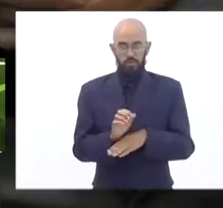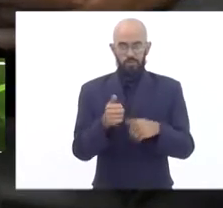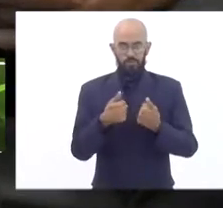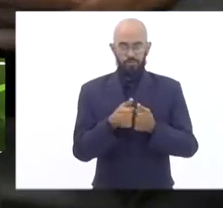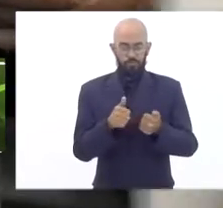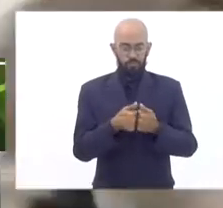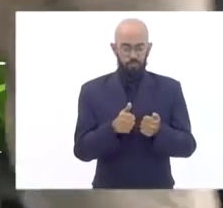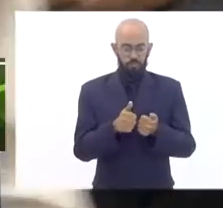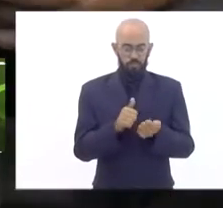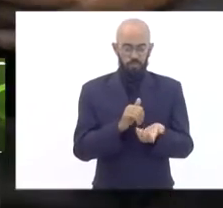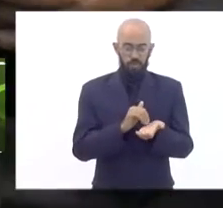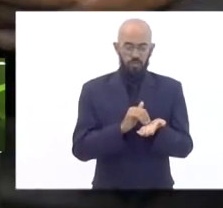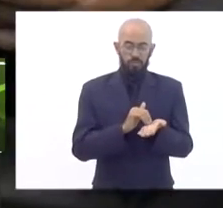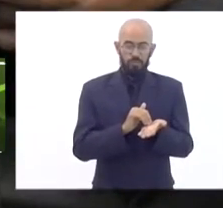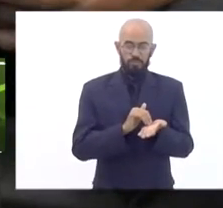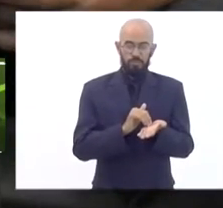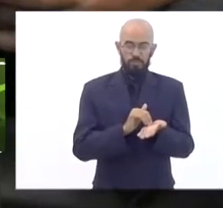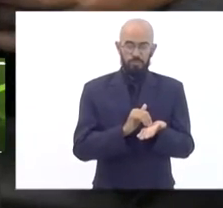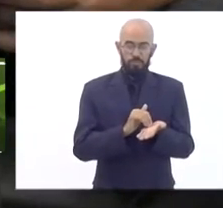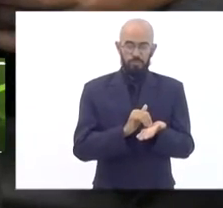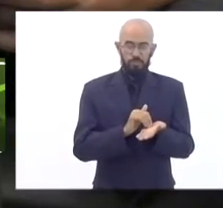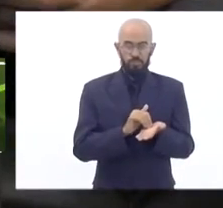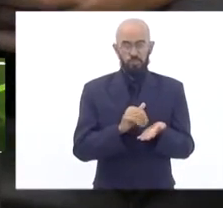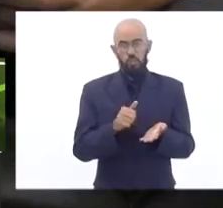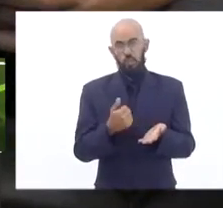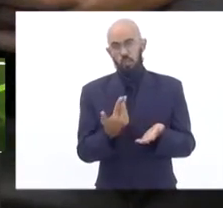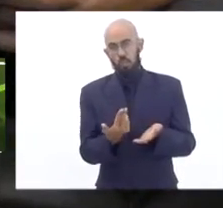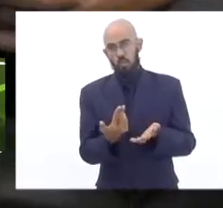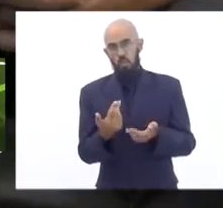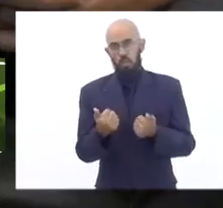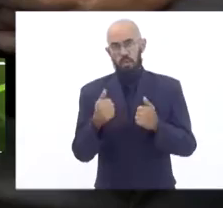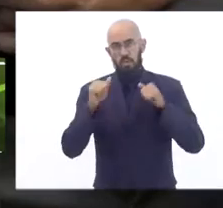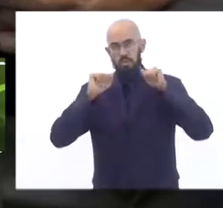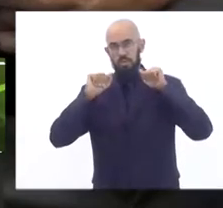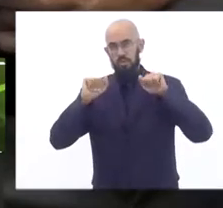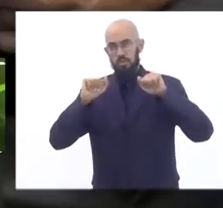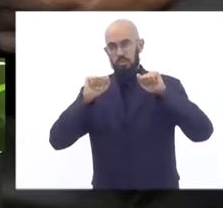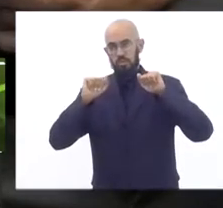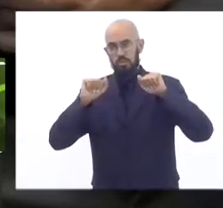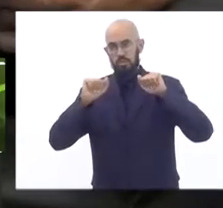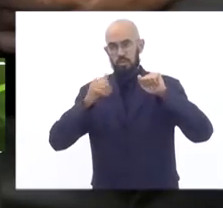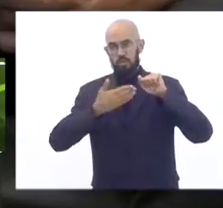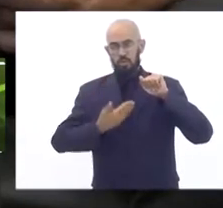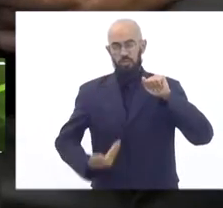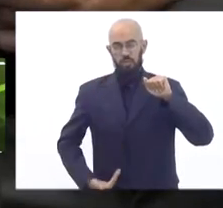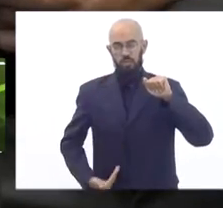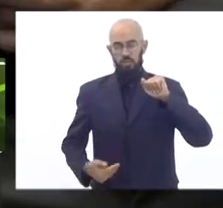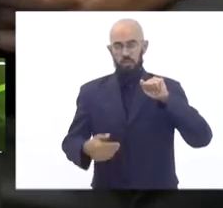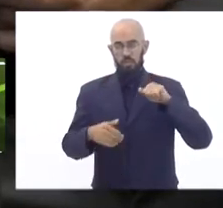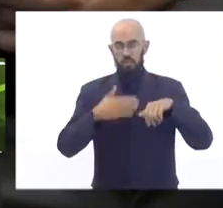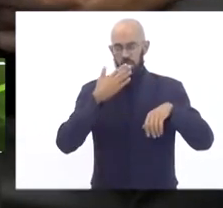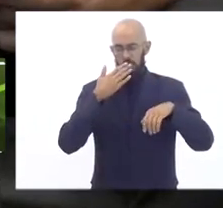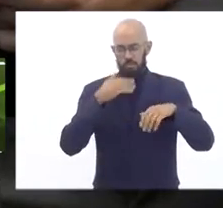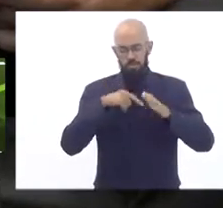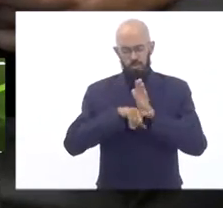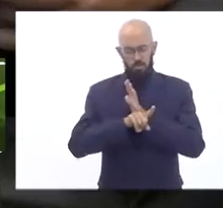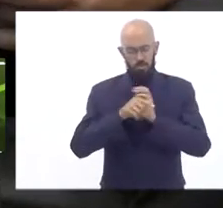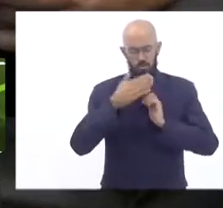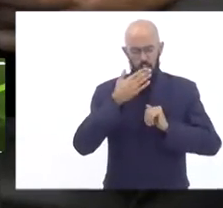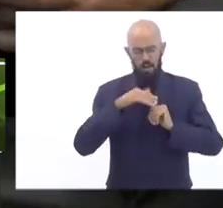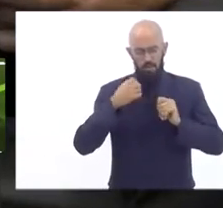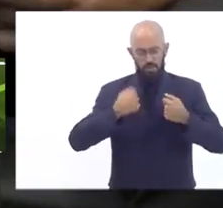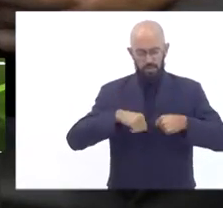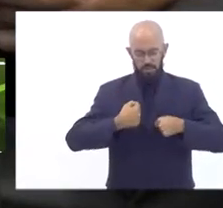a assessoria imediata do governador? Qual a necessidade de uma assessoria específica para tratar